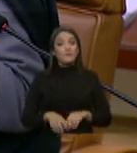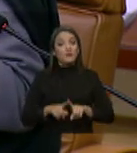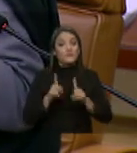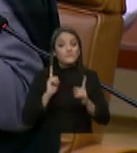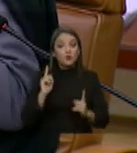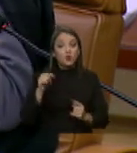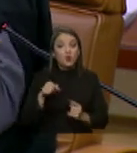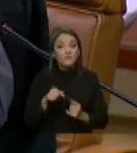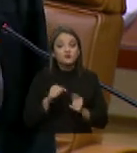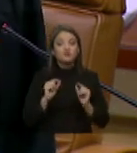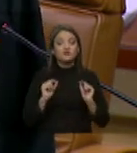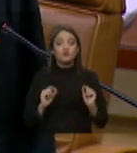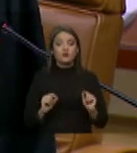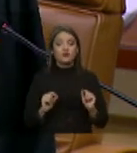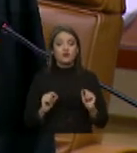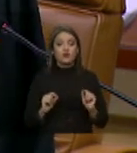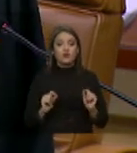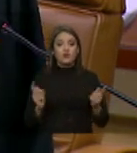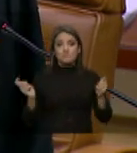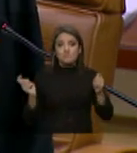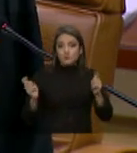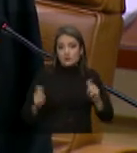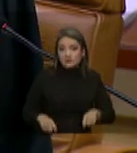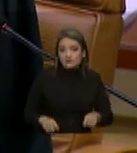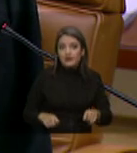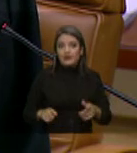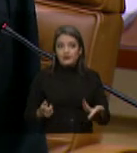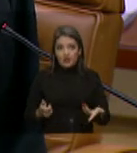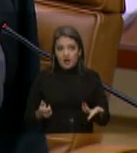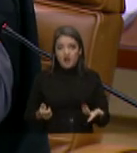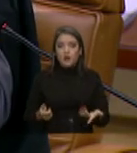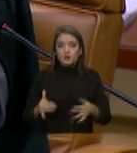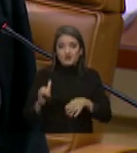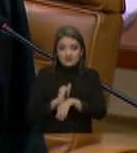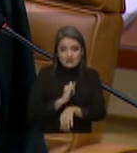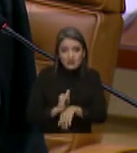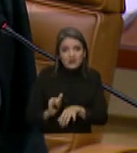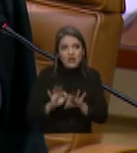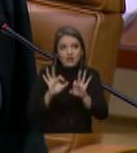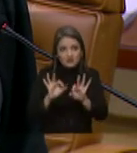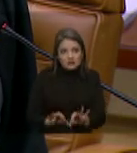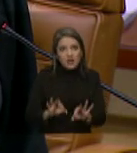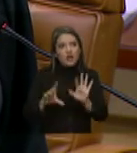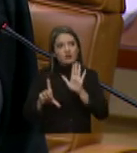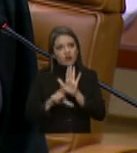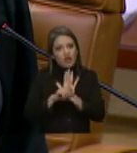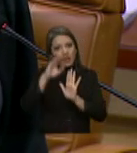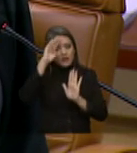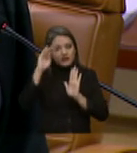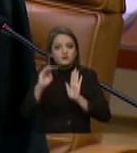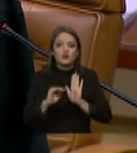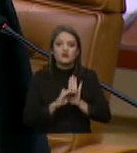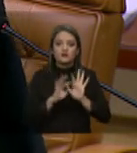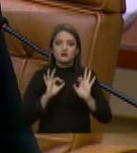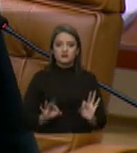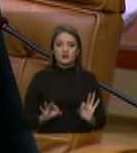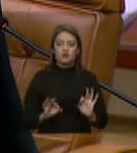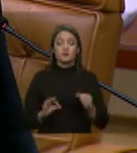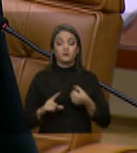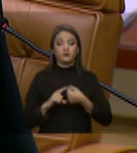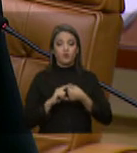intenção foi possibilitar formas legítimas sem esgotar essas formas é